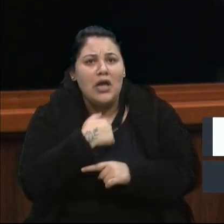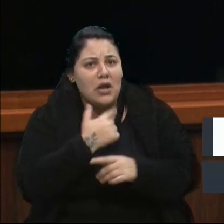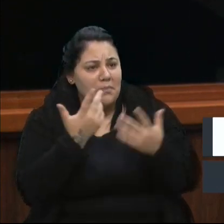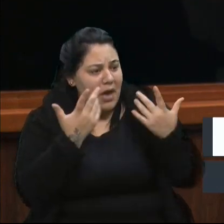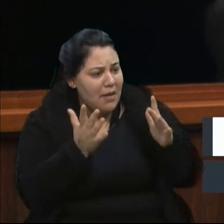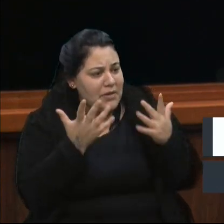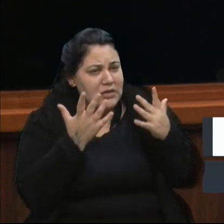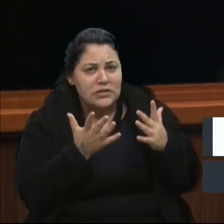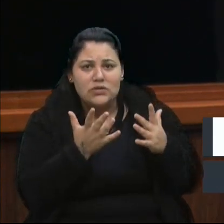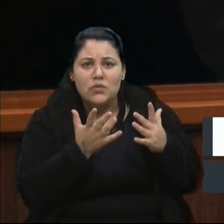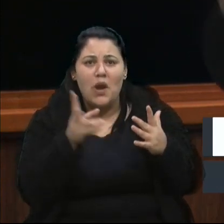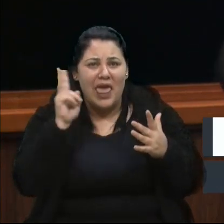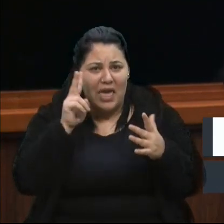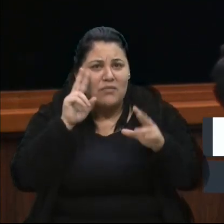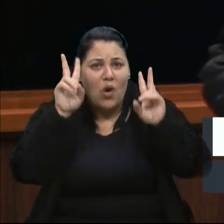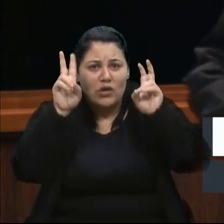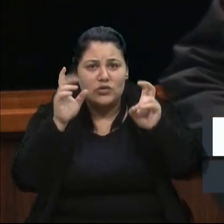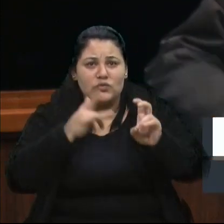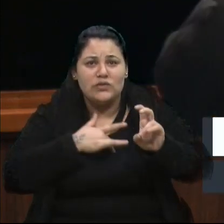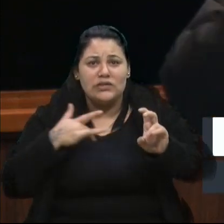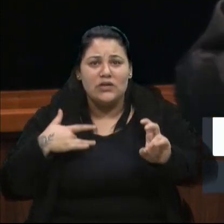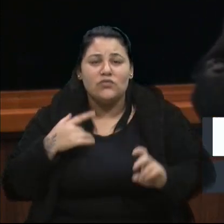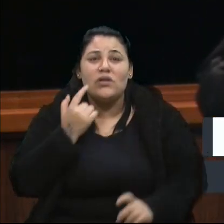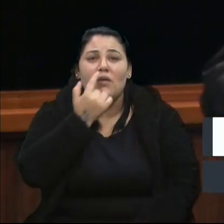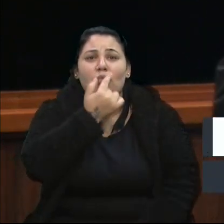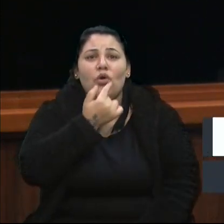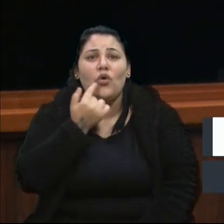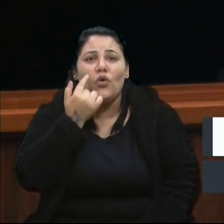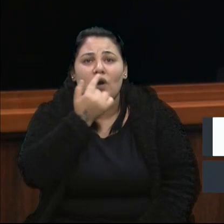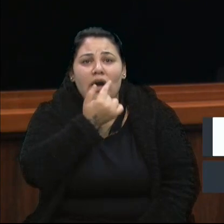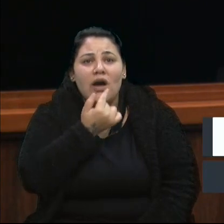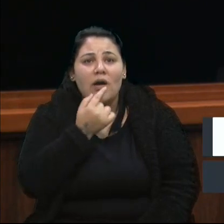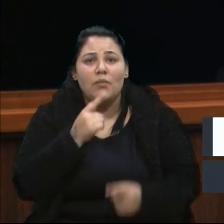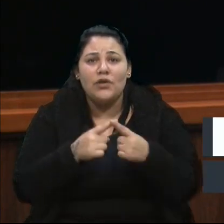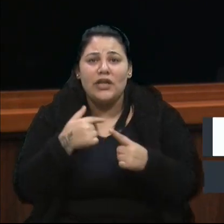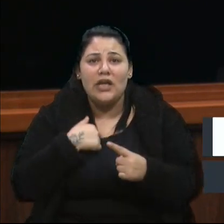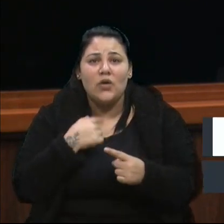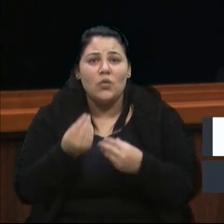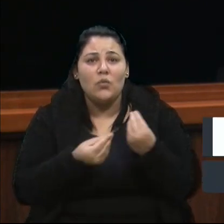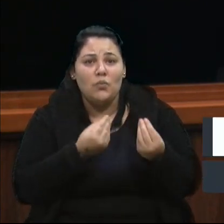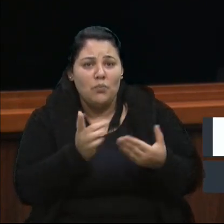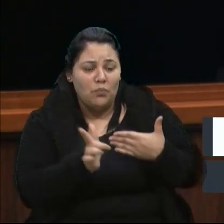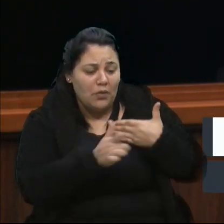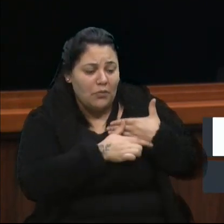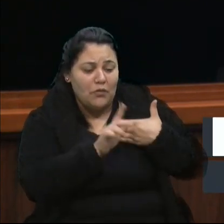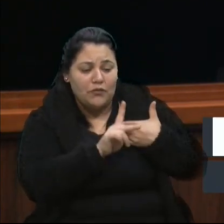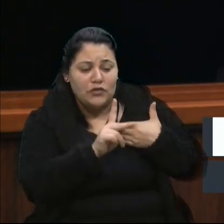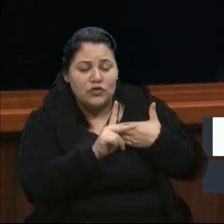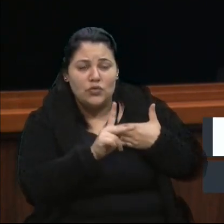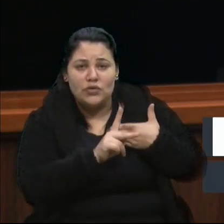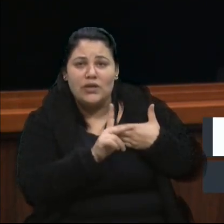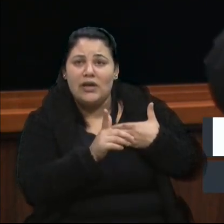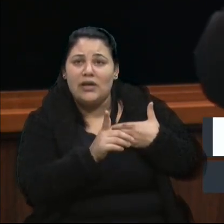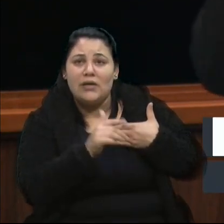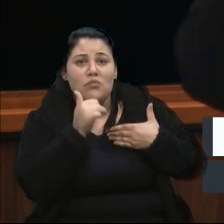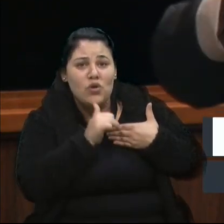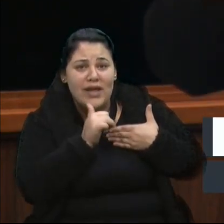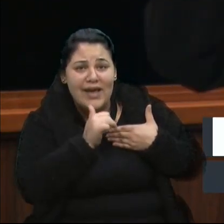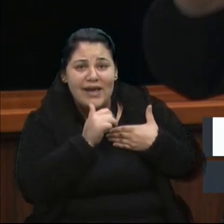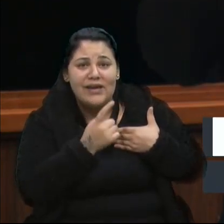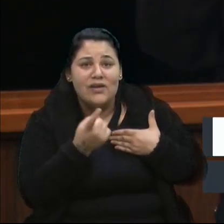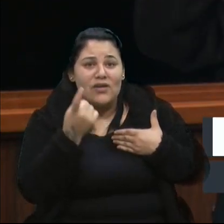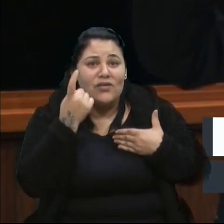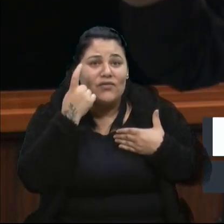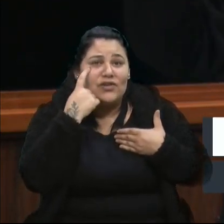parabenizo por ter trazido aquele debate da saúde bucal, porque eu também, como professora, vejo, como mulher, vejo o quanto as mulheres